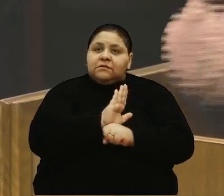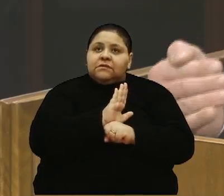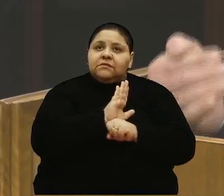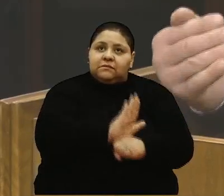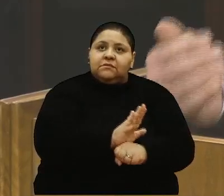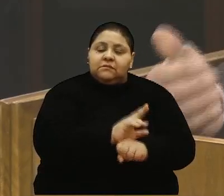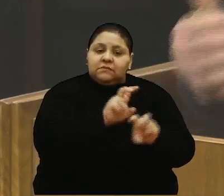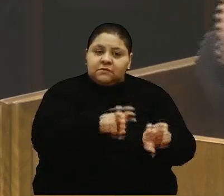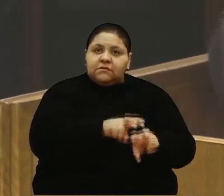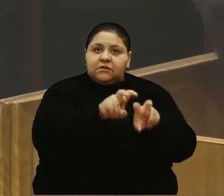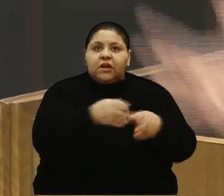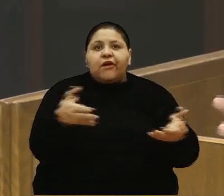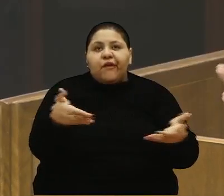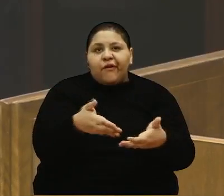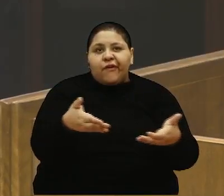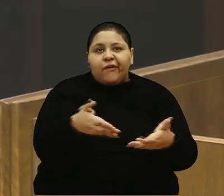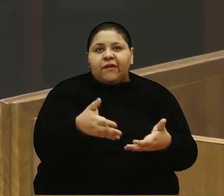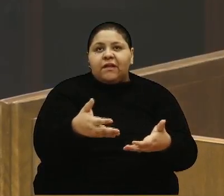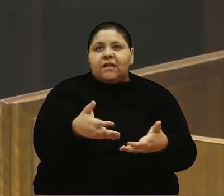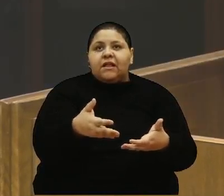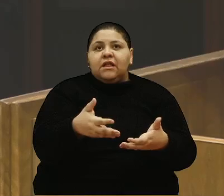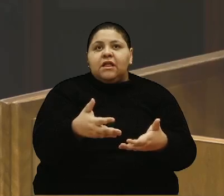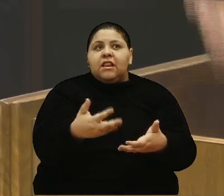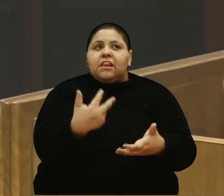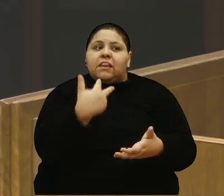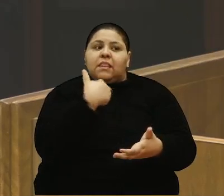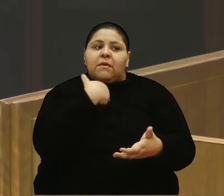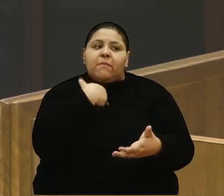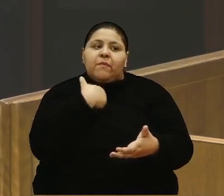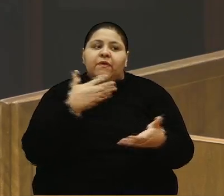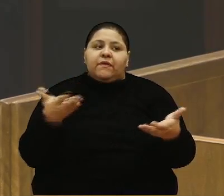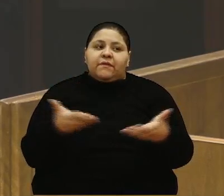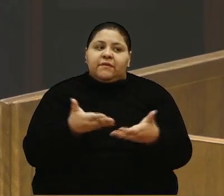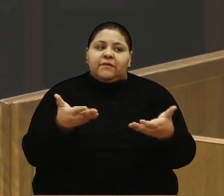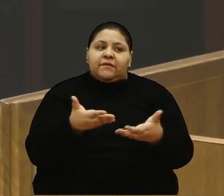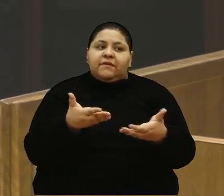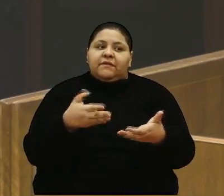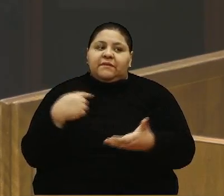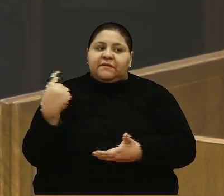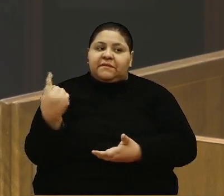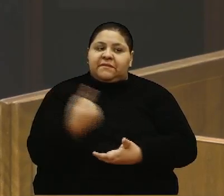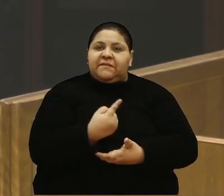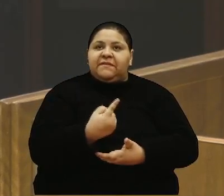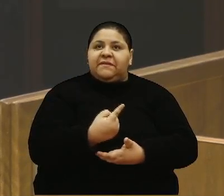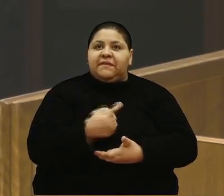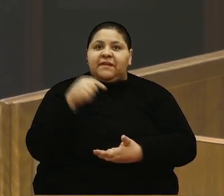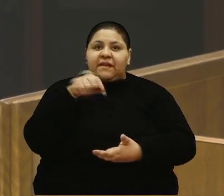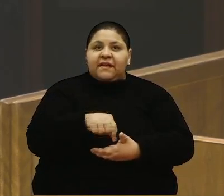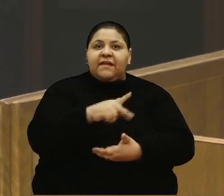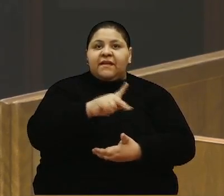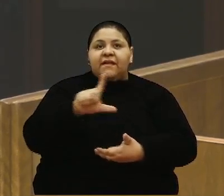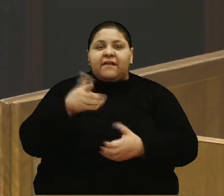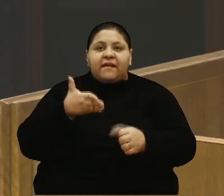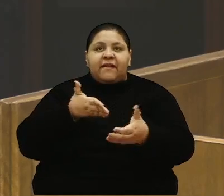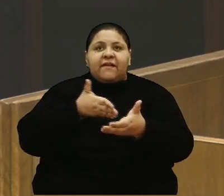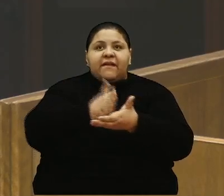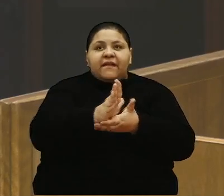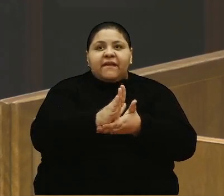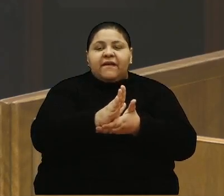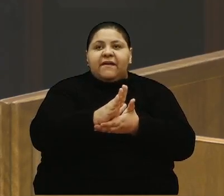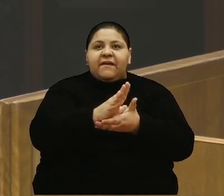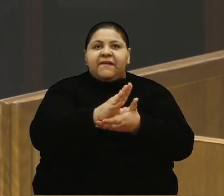os agricultores que hoje nada pode, né? Aquela história do nada pode. Esse PL, aprovado pelo